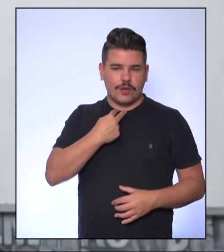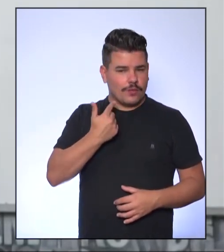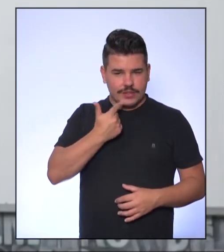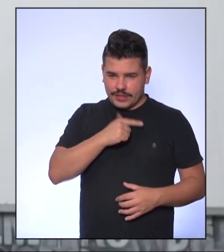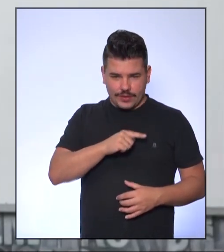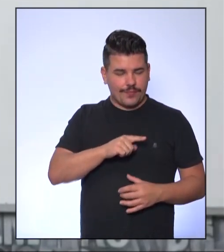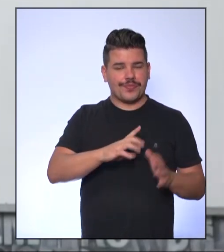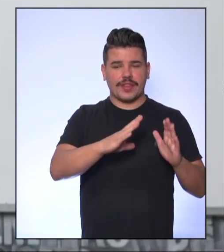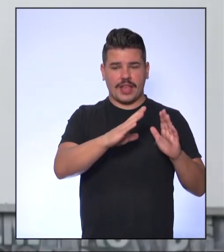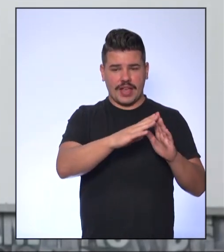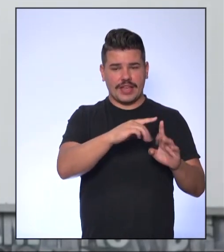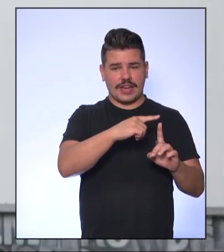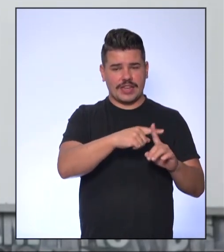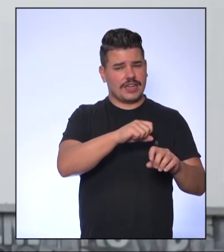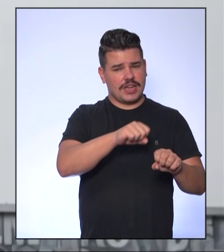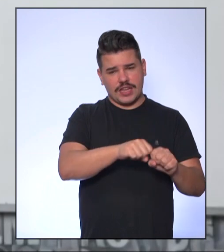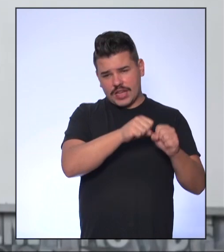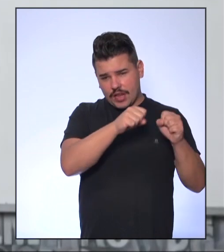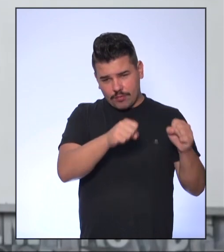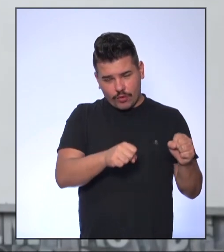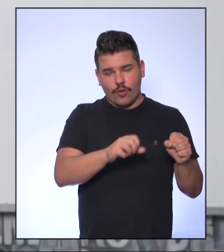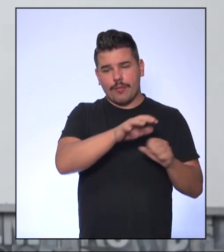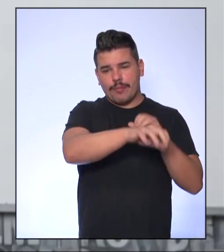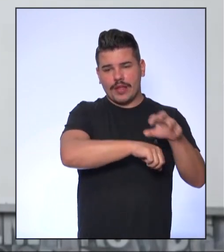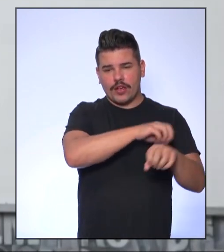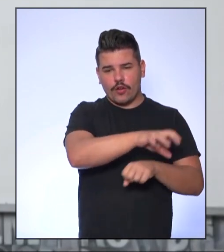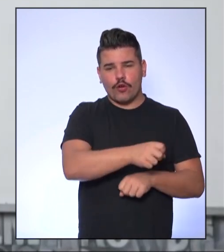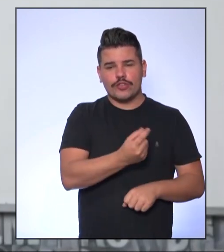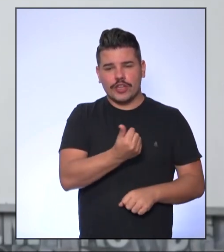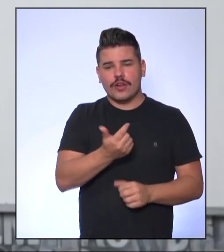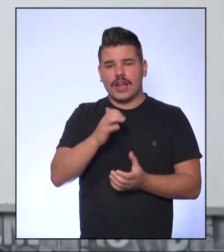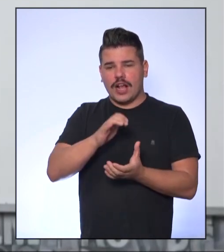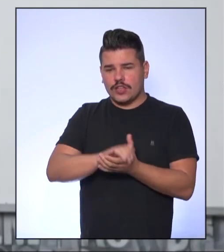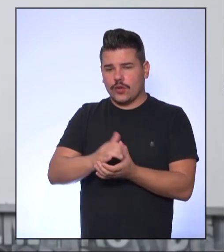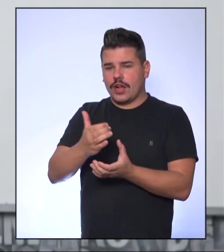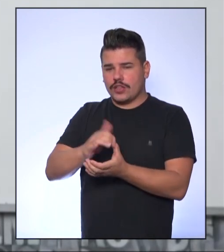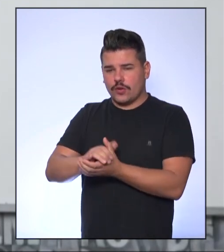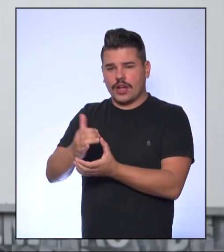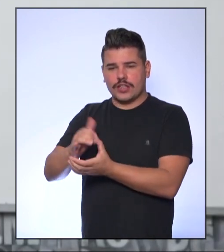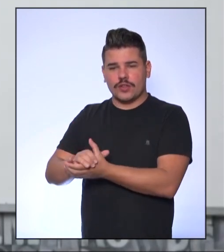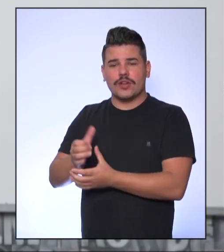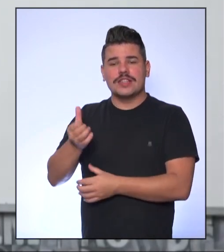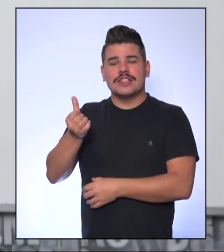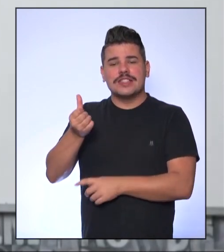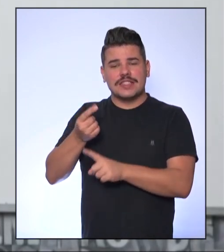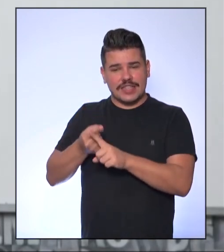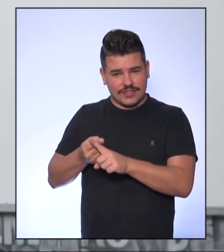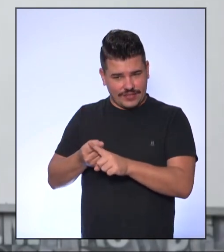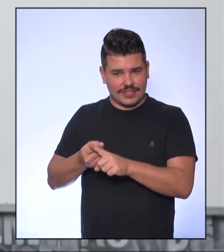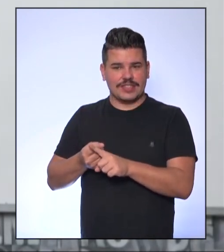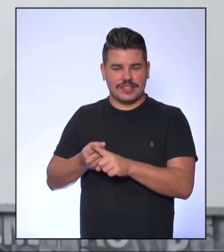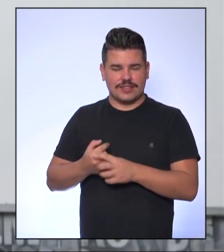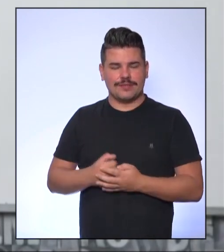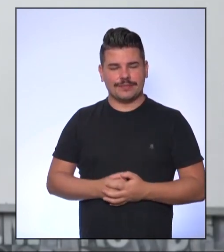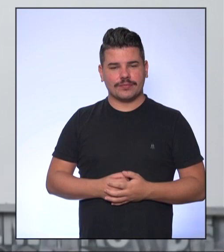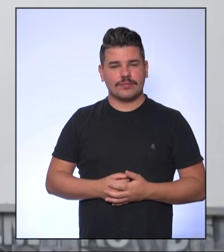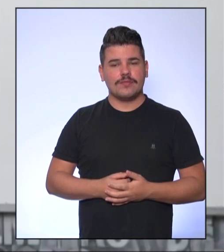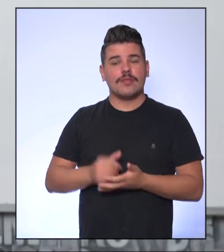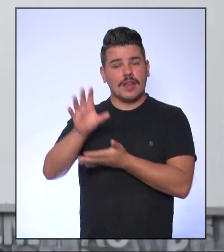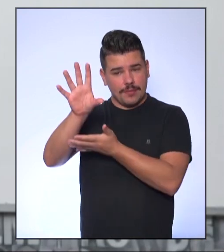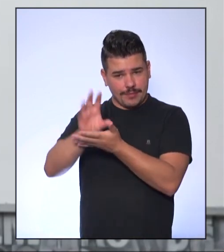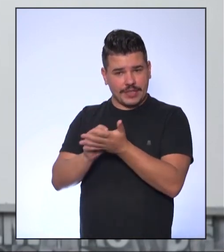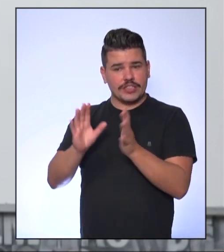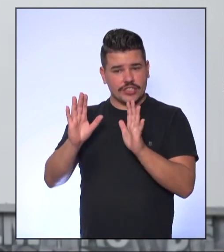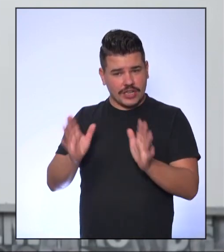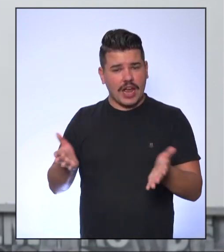vezes. E tudo isso é o contexto do renascimento cultural. Vou liberar para o printzinho, deu o print, legal, e agora a gente vai encerrar.